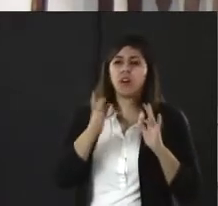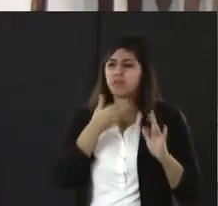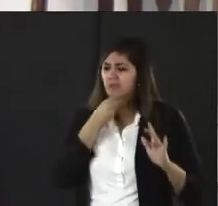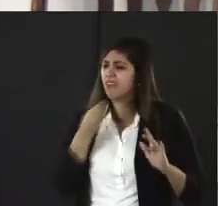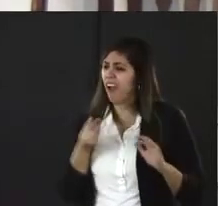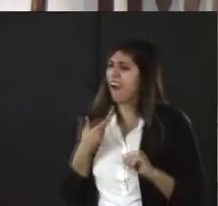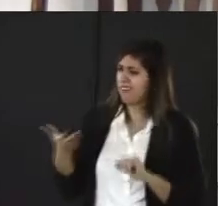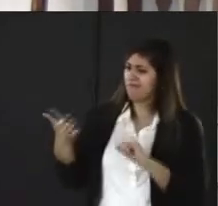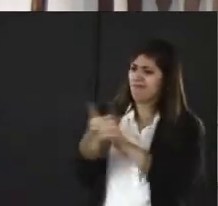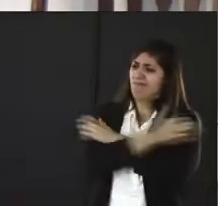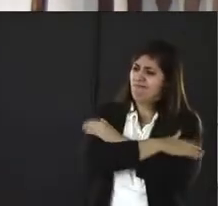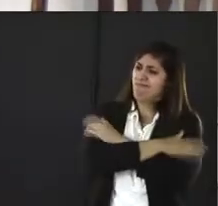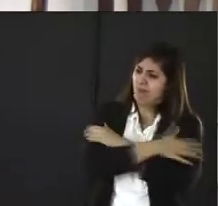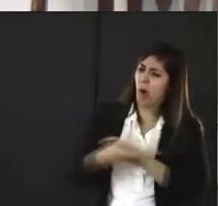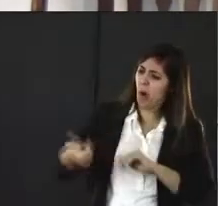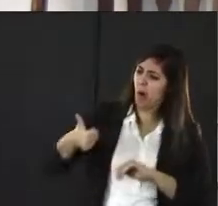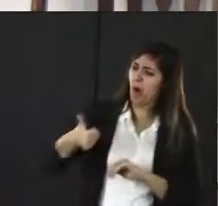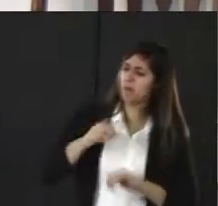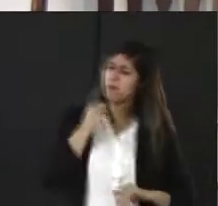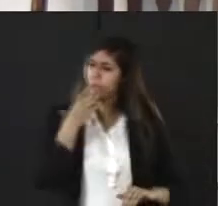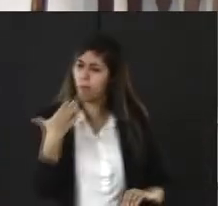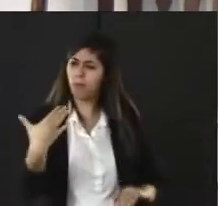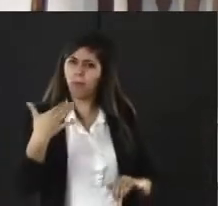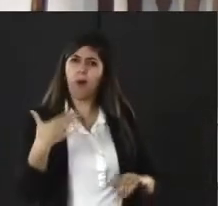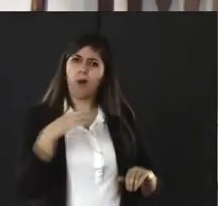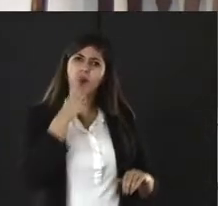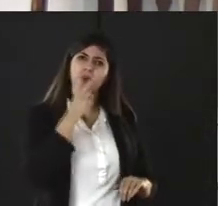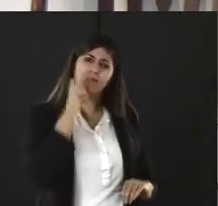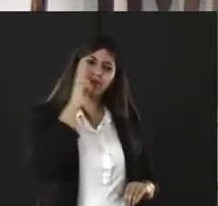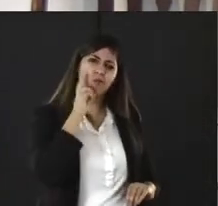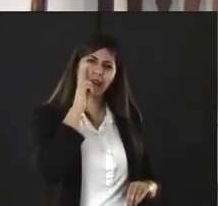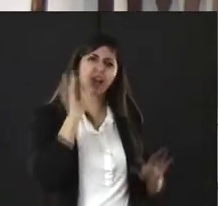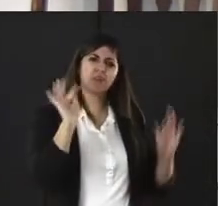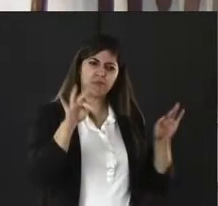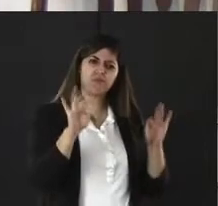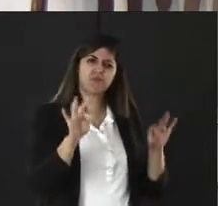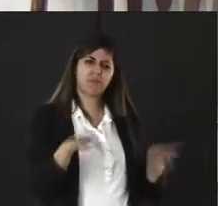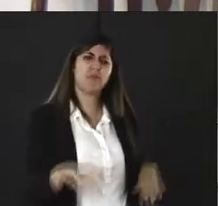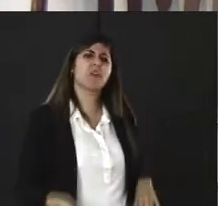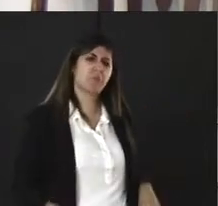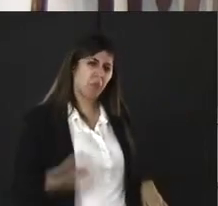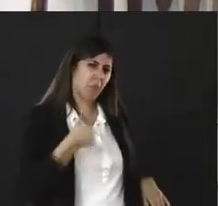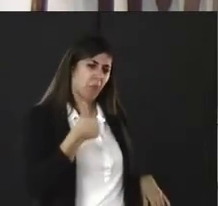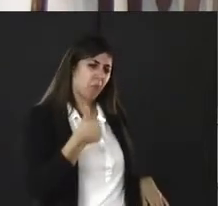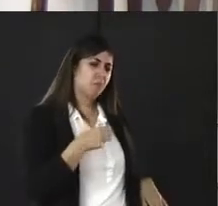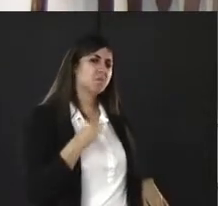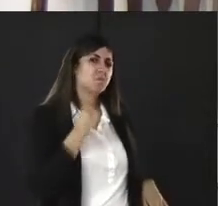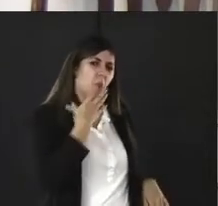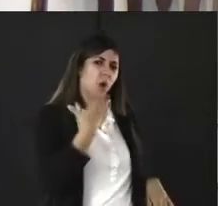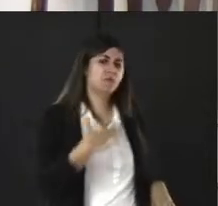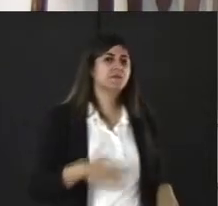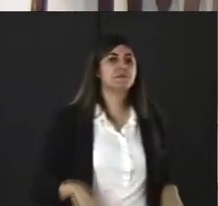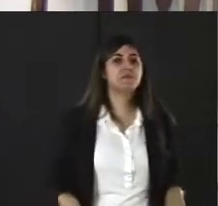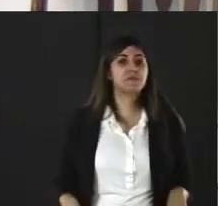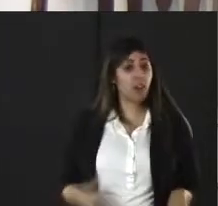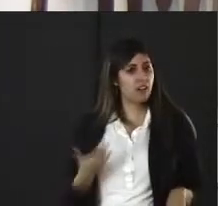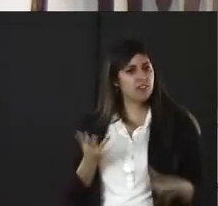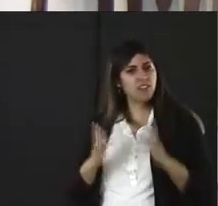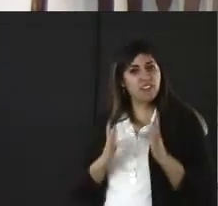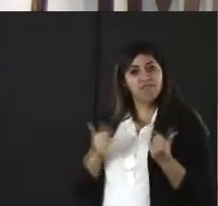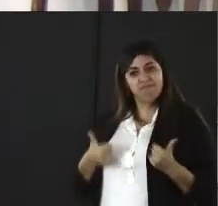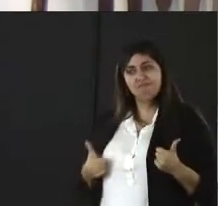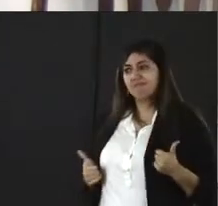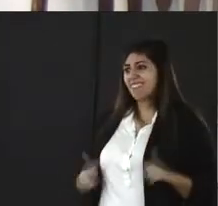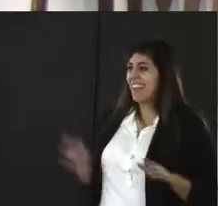parabéns você deixou um bom vinho para o final oi e ele deve ter pensado deixei